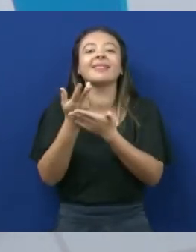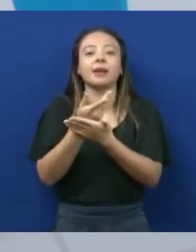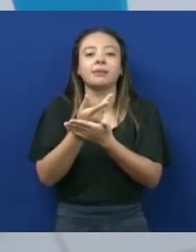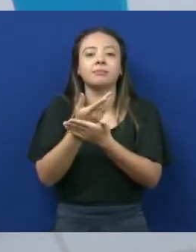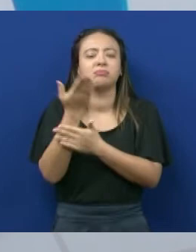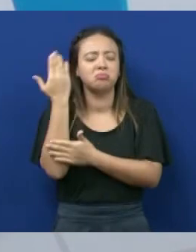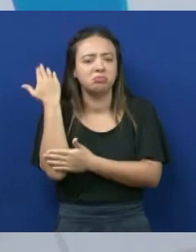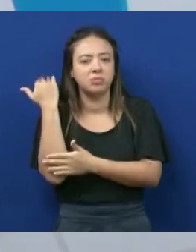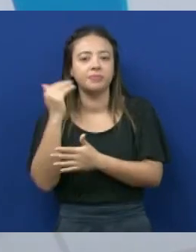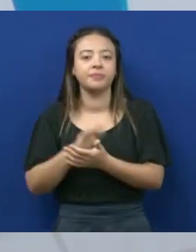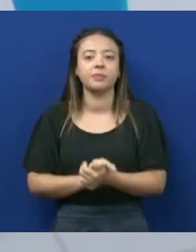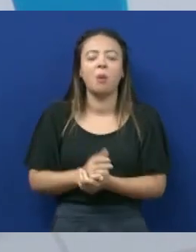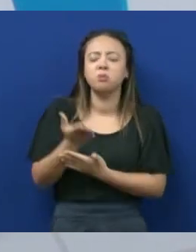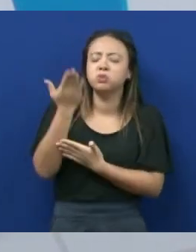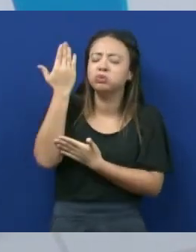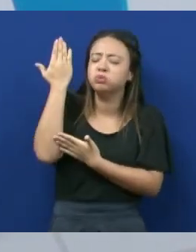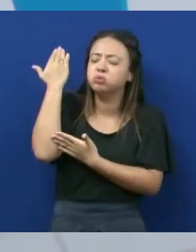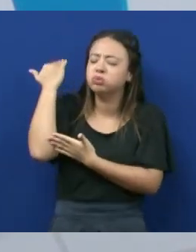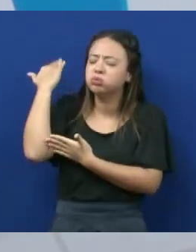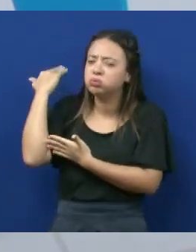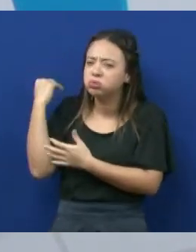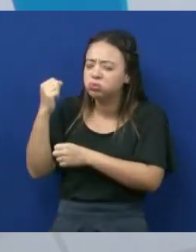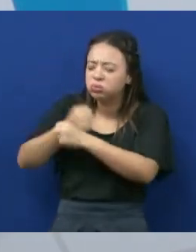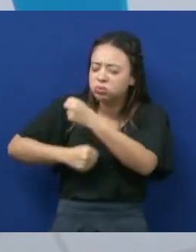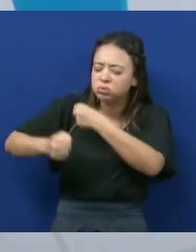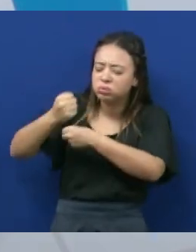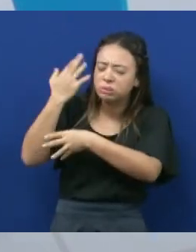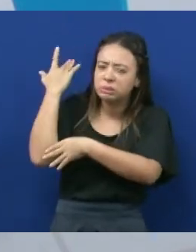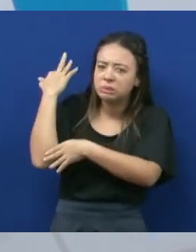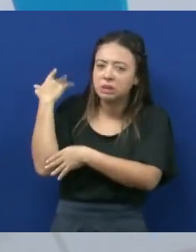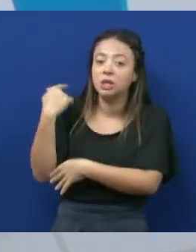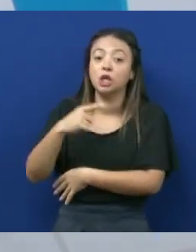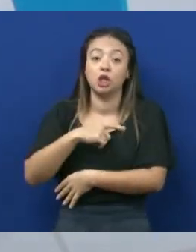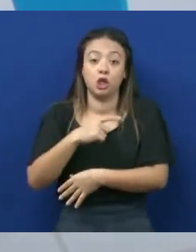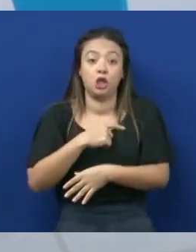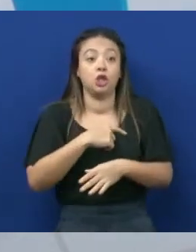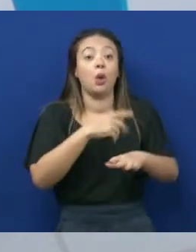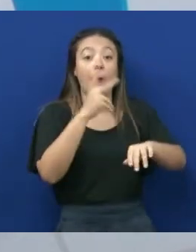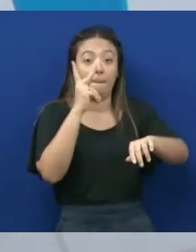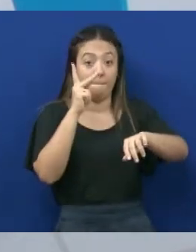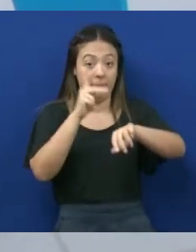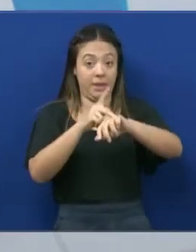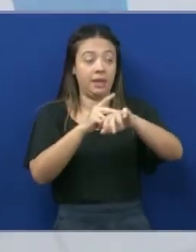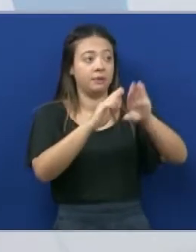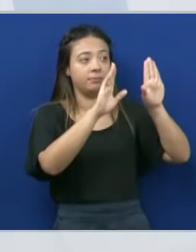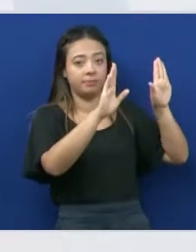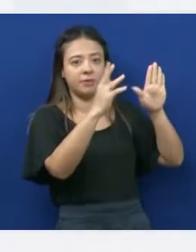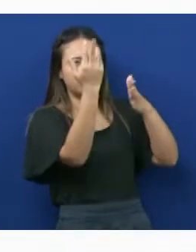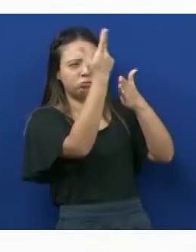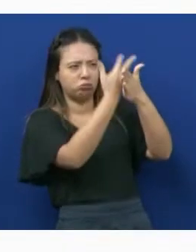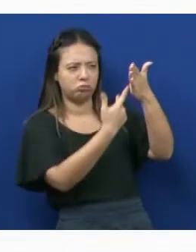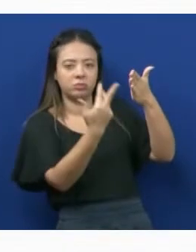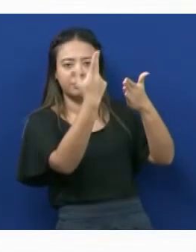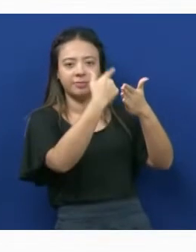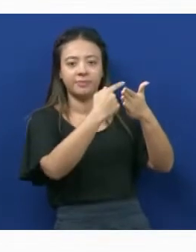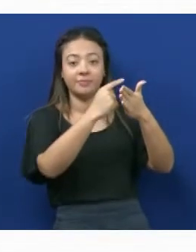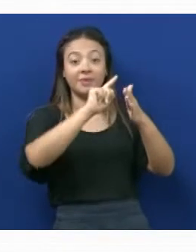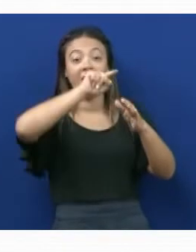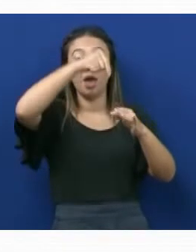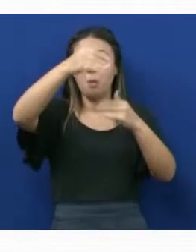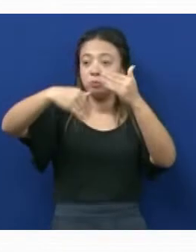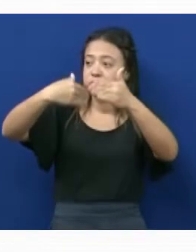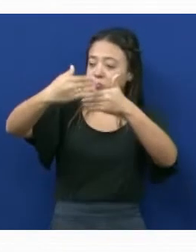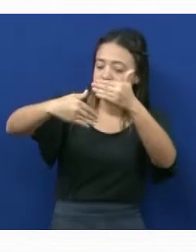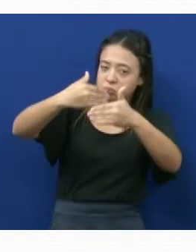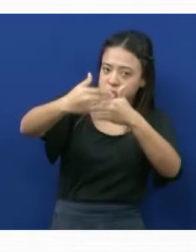pedra lascada, tinha as artes rupestres que eram pintadas nas paredes. Agora, na era medieval, foi feito o quê?